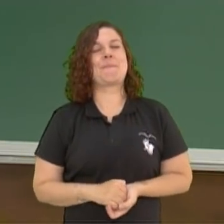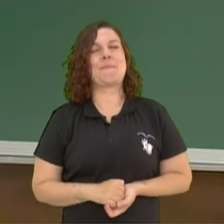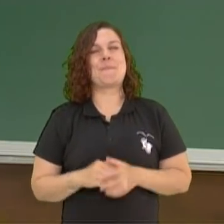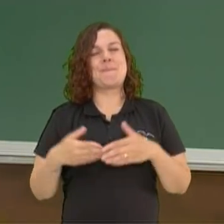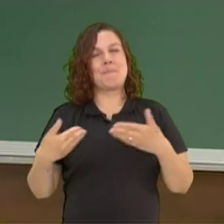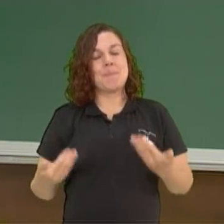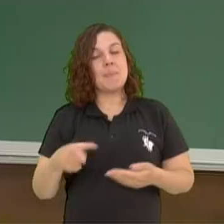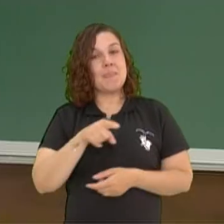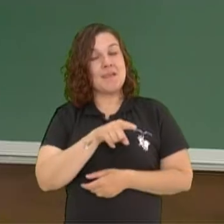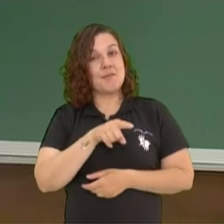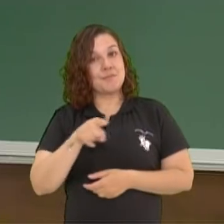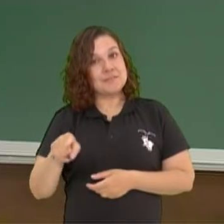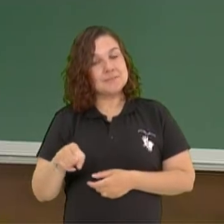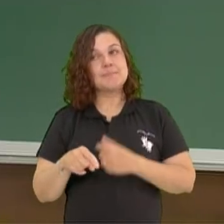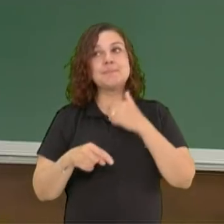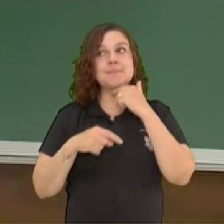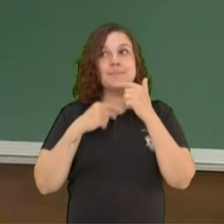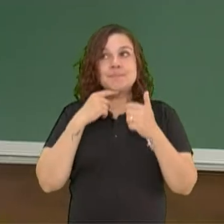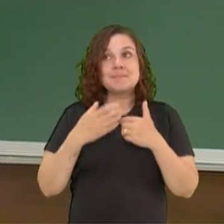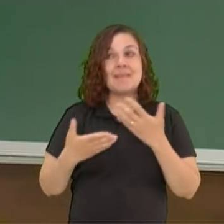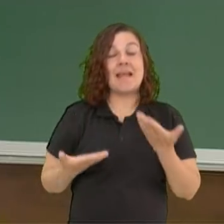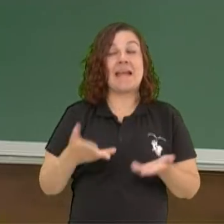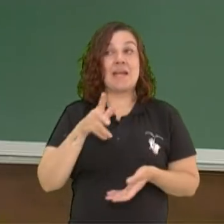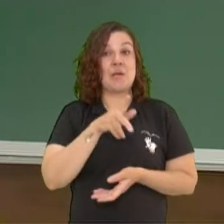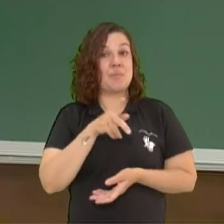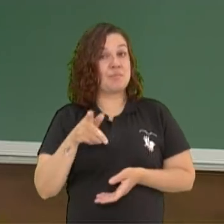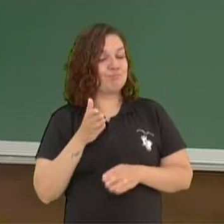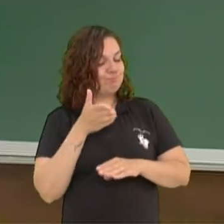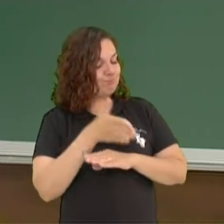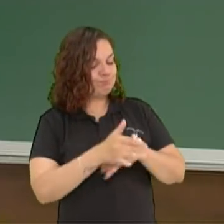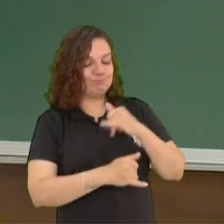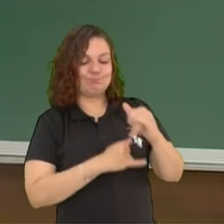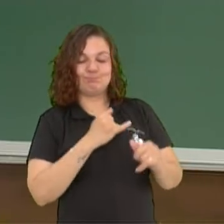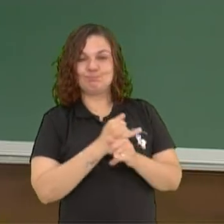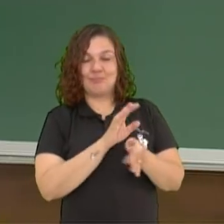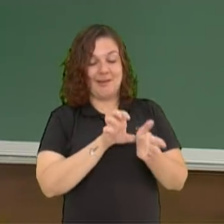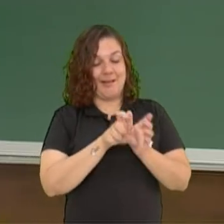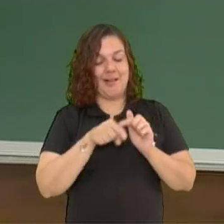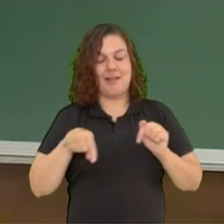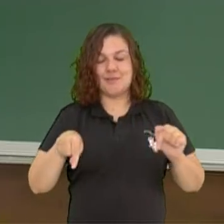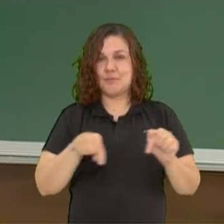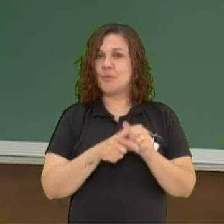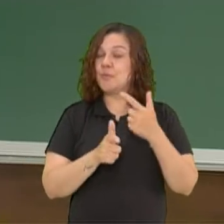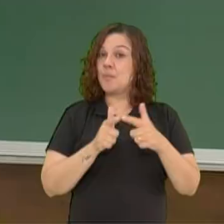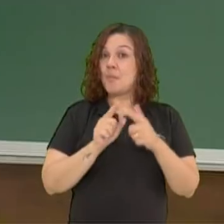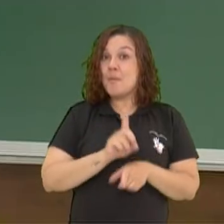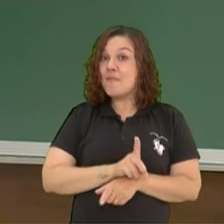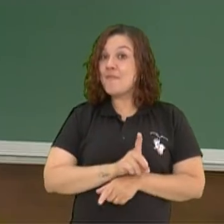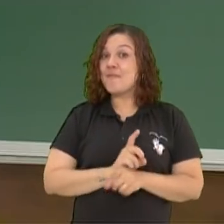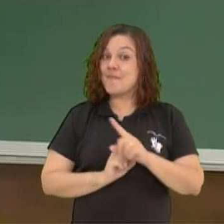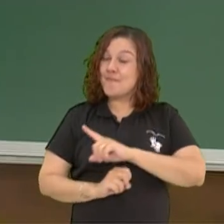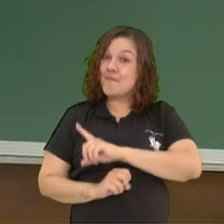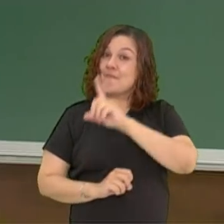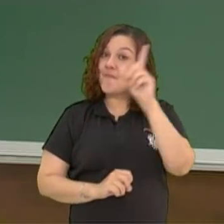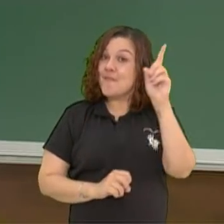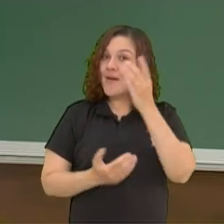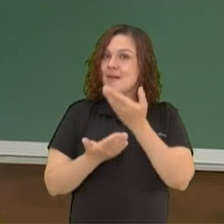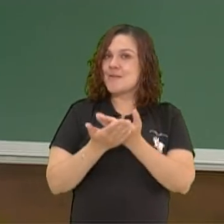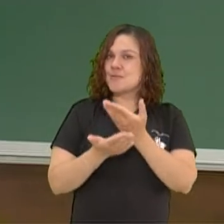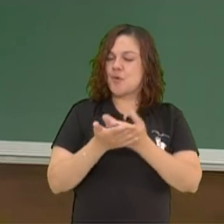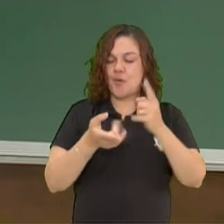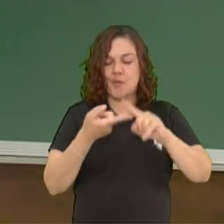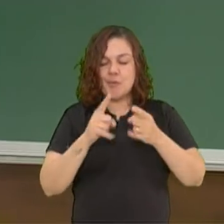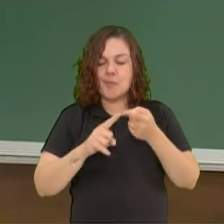E você que está aí se perguntando, professora, não tenho acesso no Classroom? Então, corre lá na escola, se não foi ainda, vai lá buscar